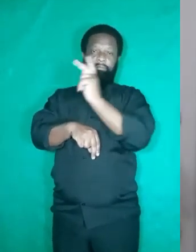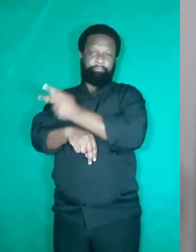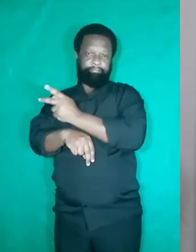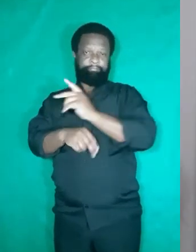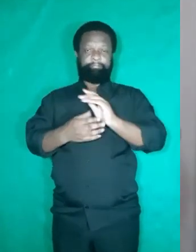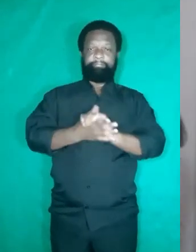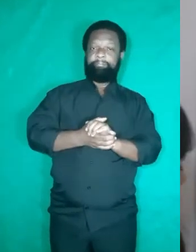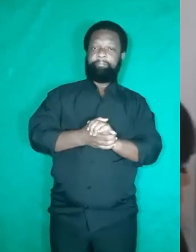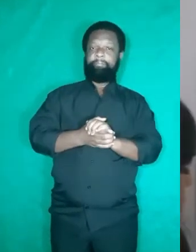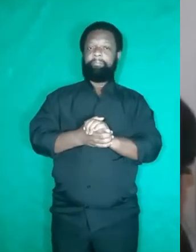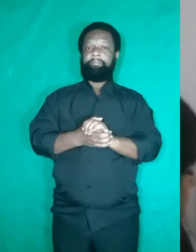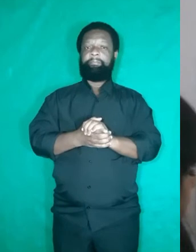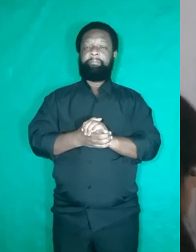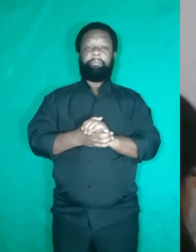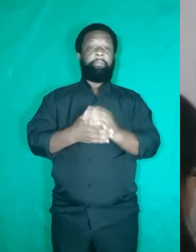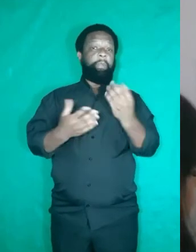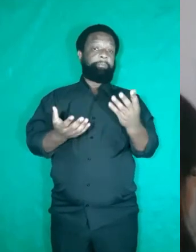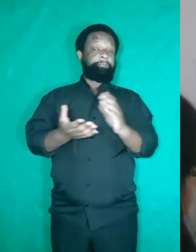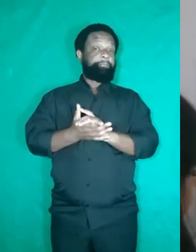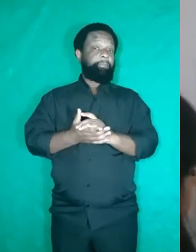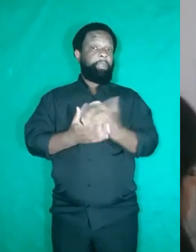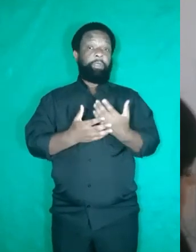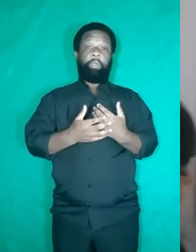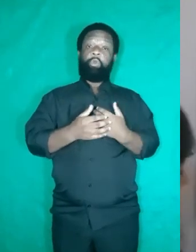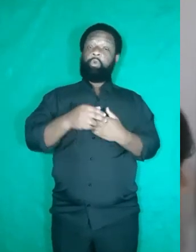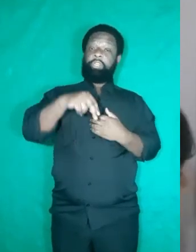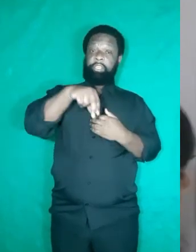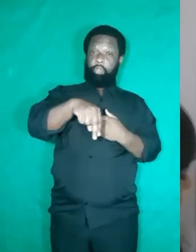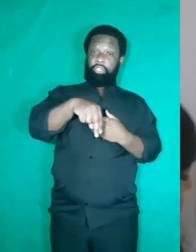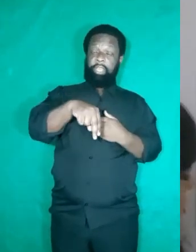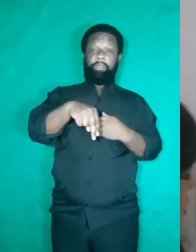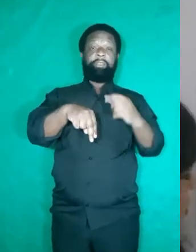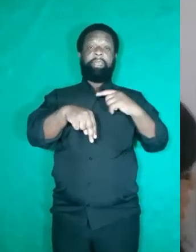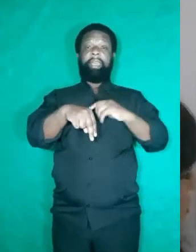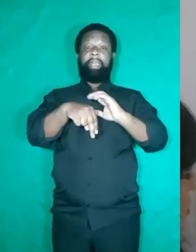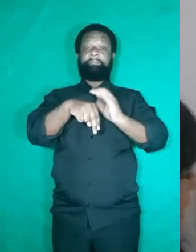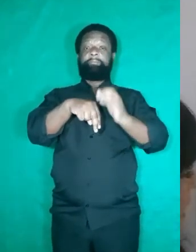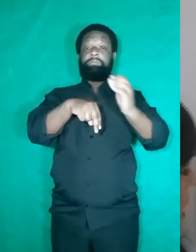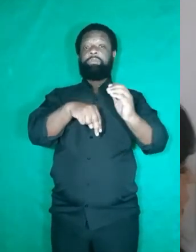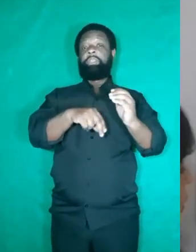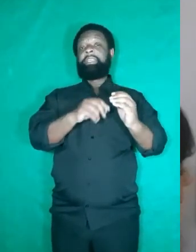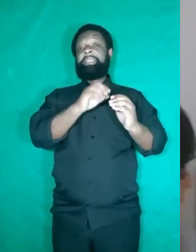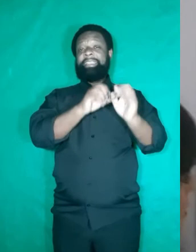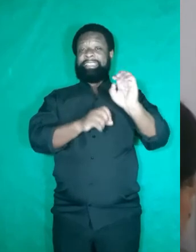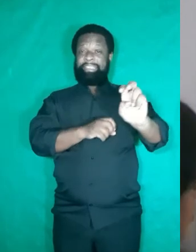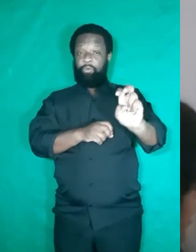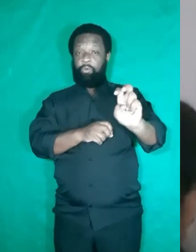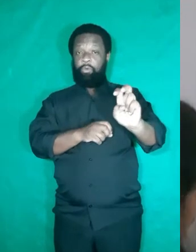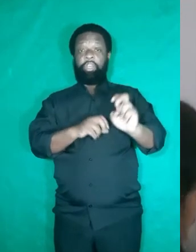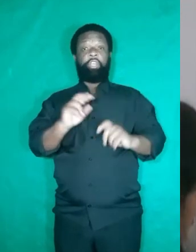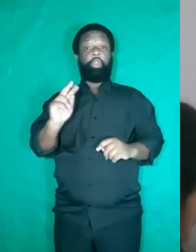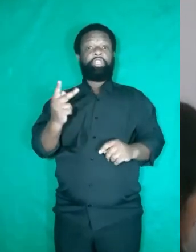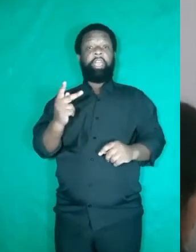Bom, pessoal, o nitrogênio ele tem 5 elétrons na camada de valência e os hidrogênios têm 1 elétron só.